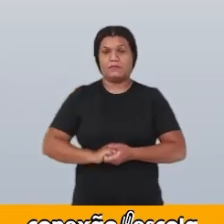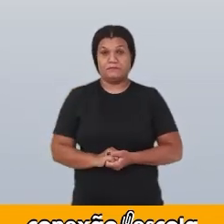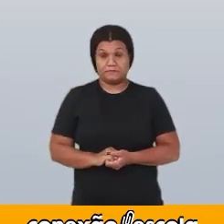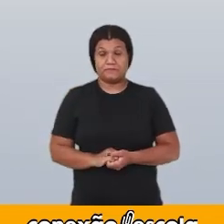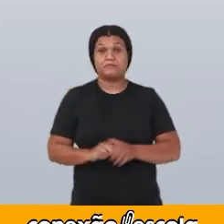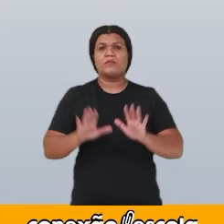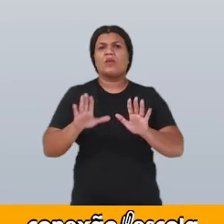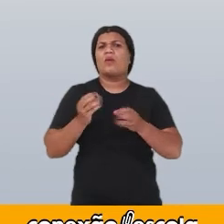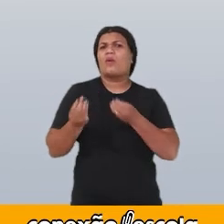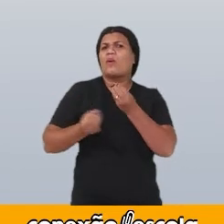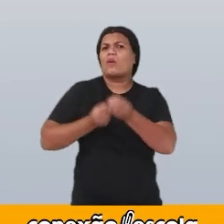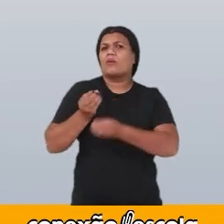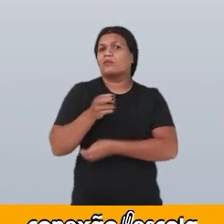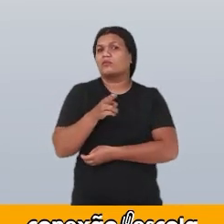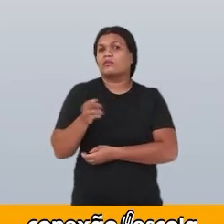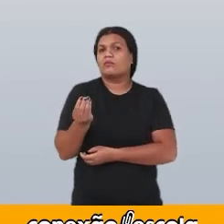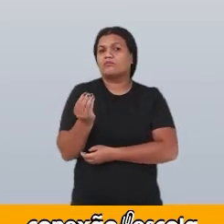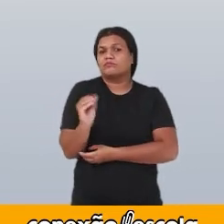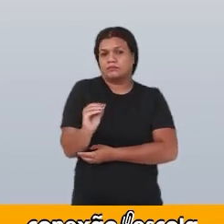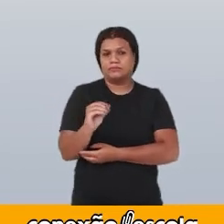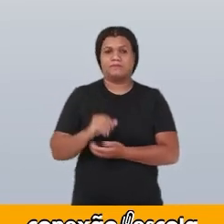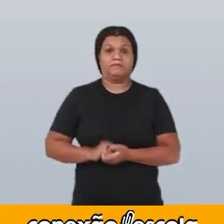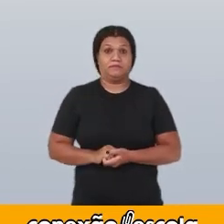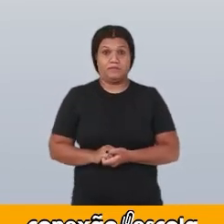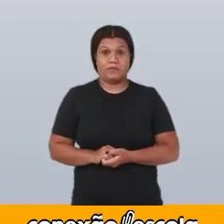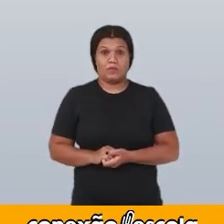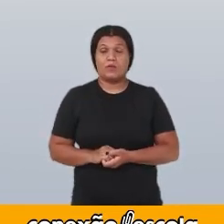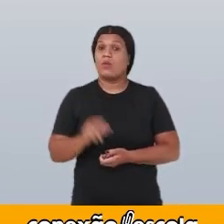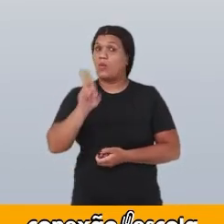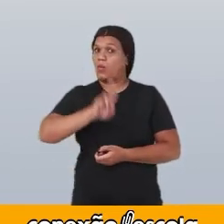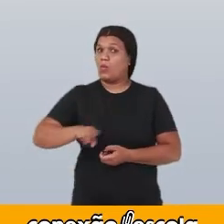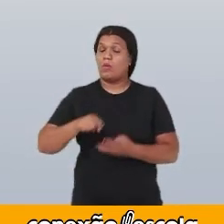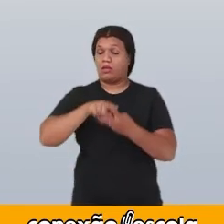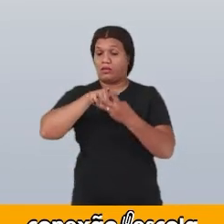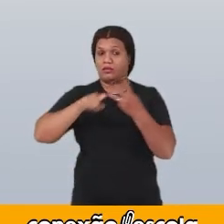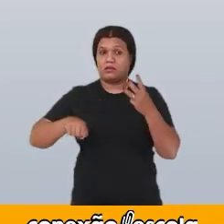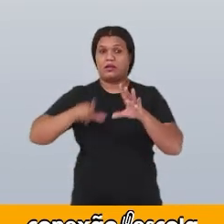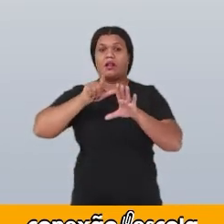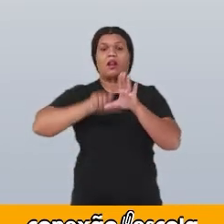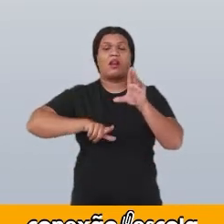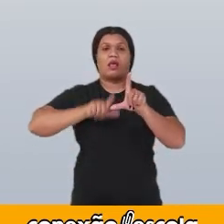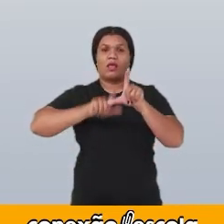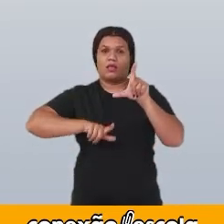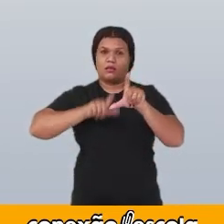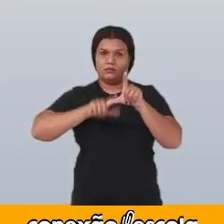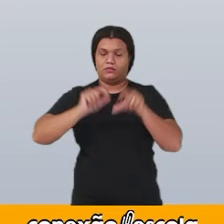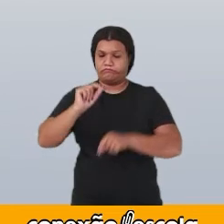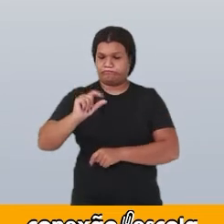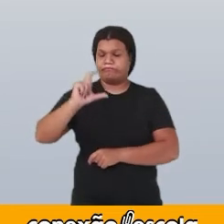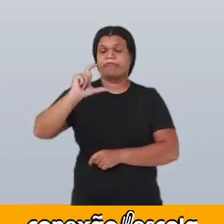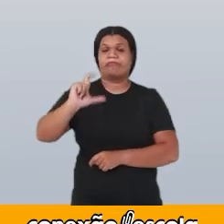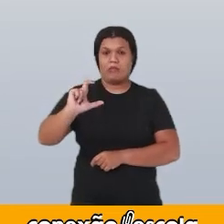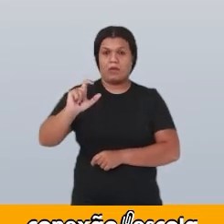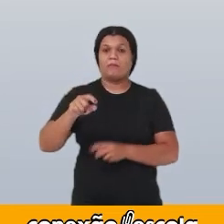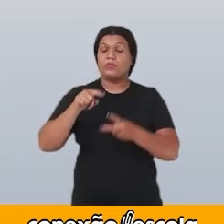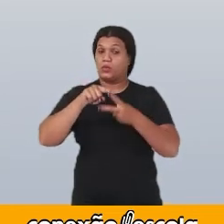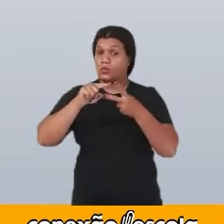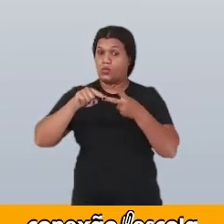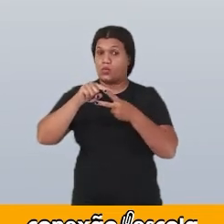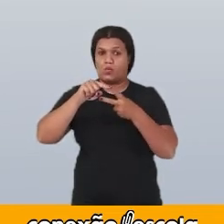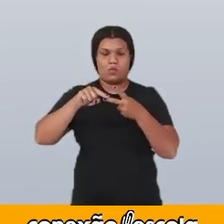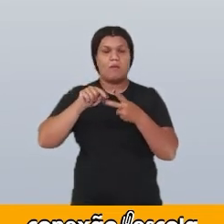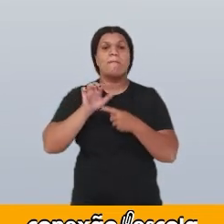Como nomear um ângulo? Usam-se 3 letras maiúsculas, 2 que marcam pontos das semirretas que formam o